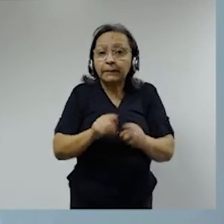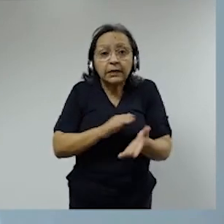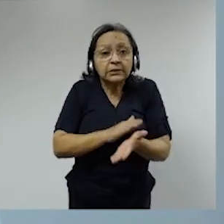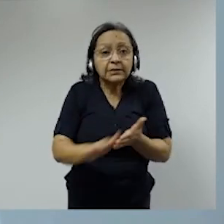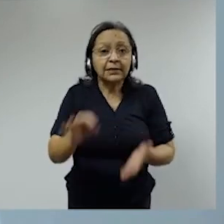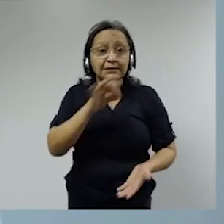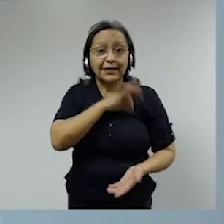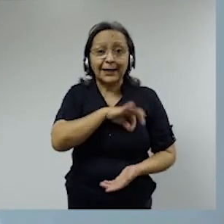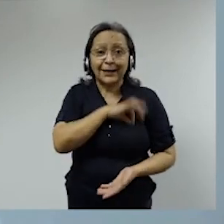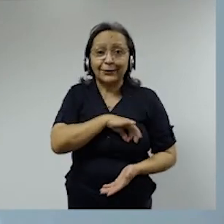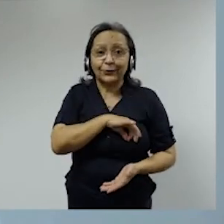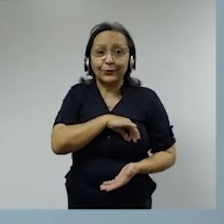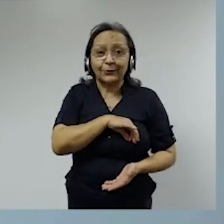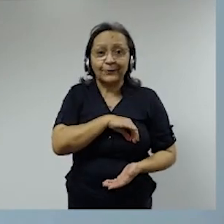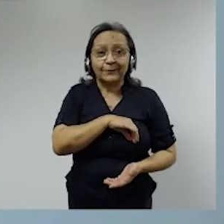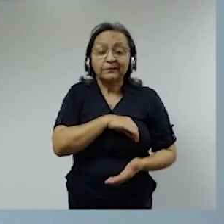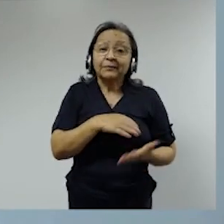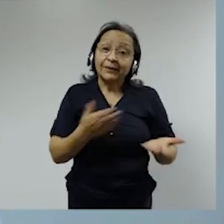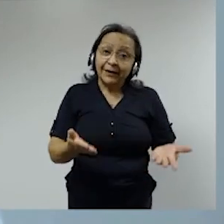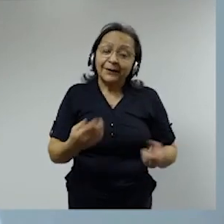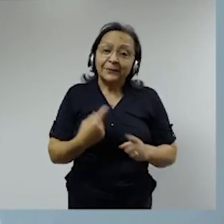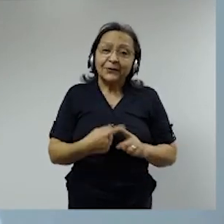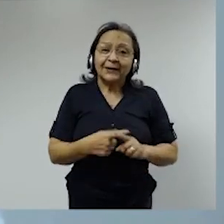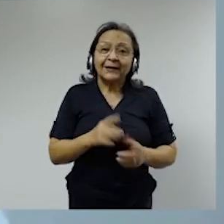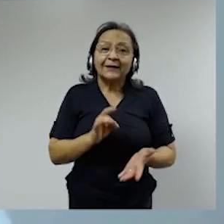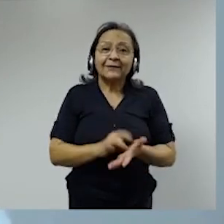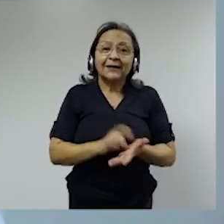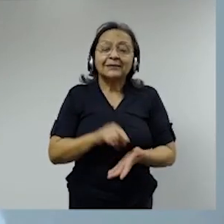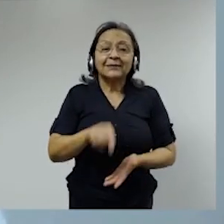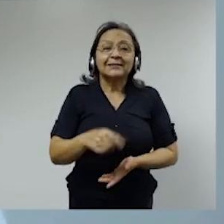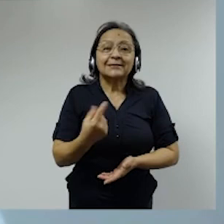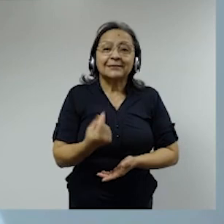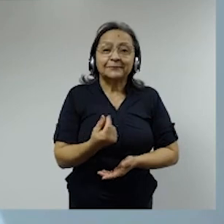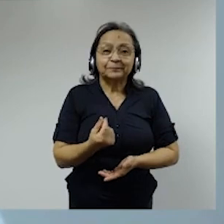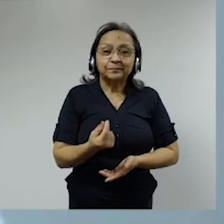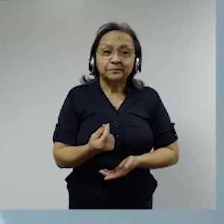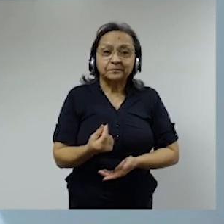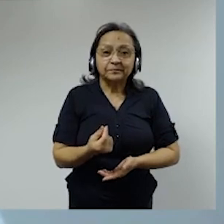por parte do empregador, porque, na verdade, esse valor,